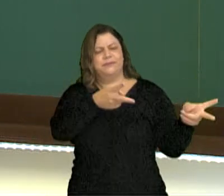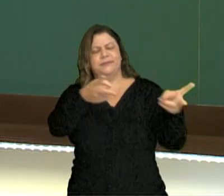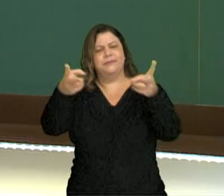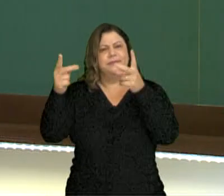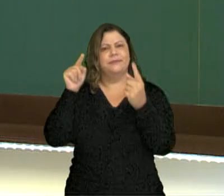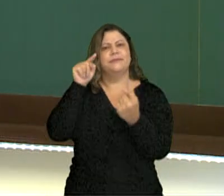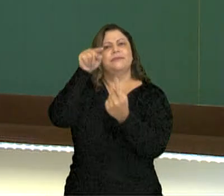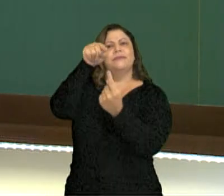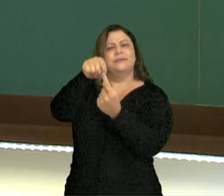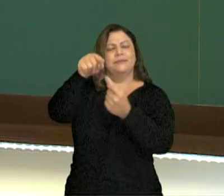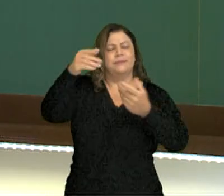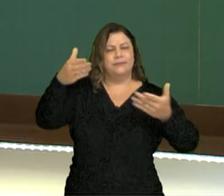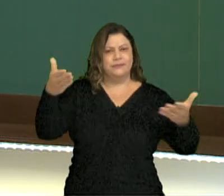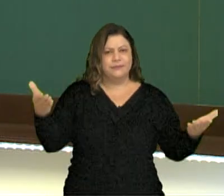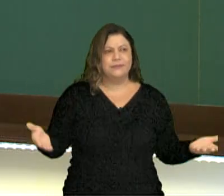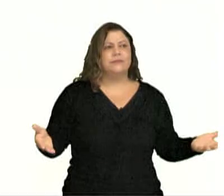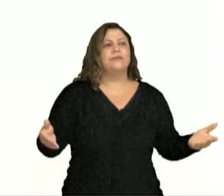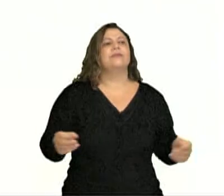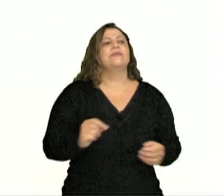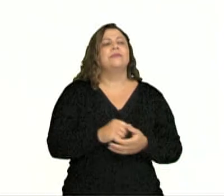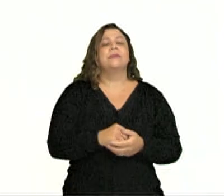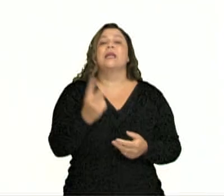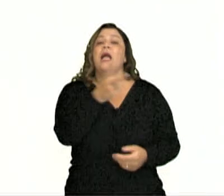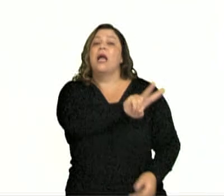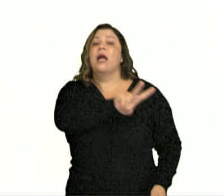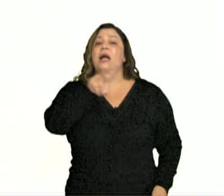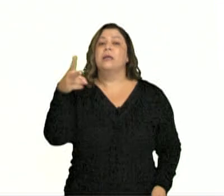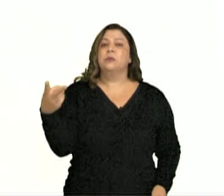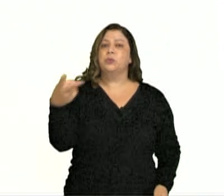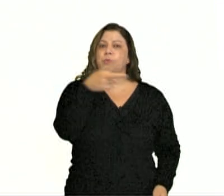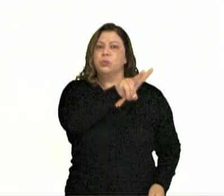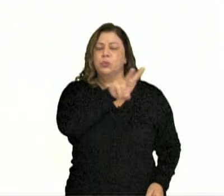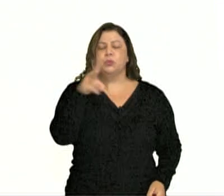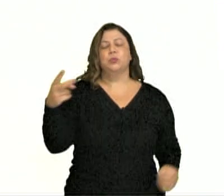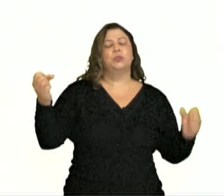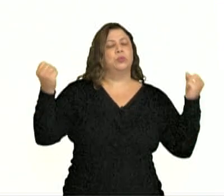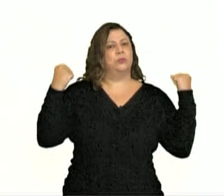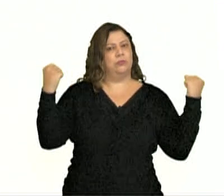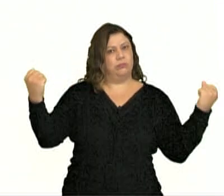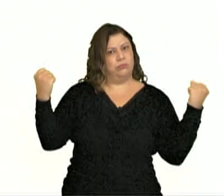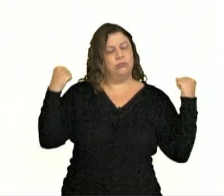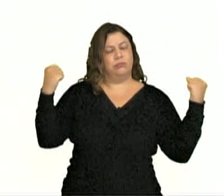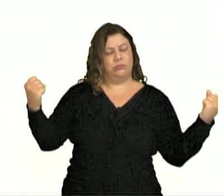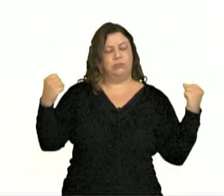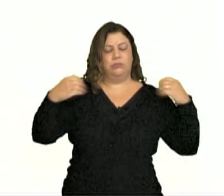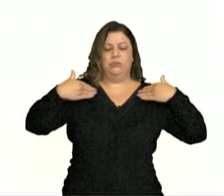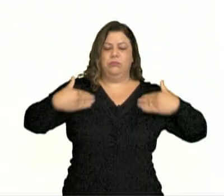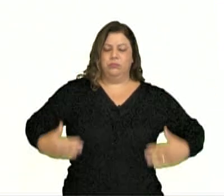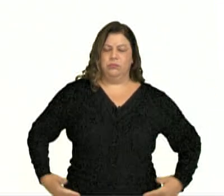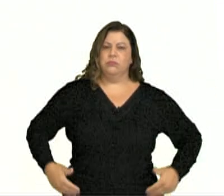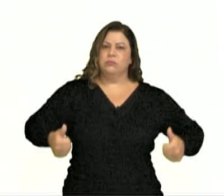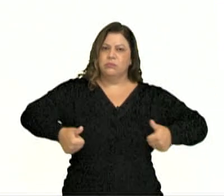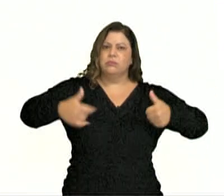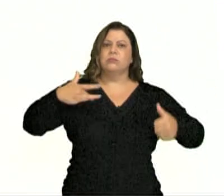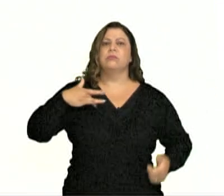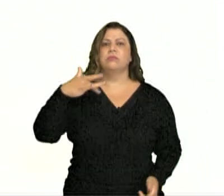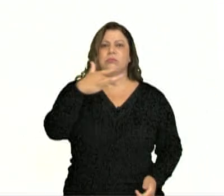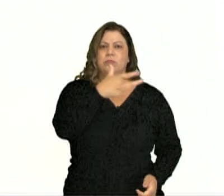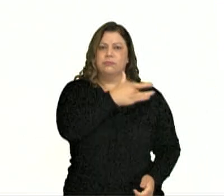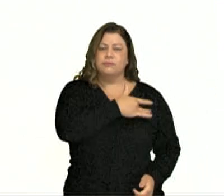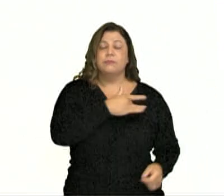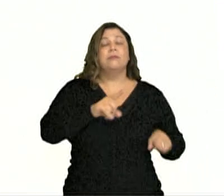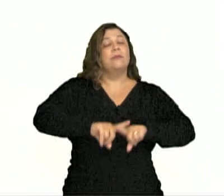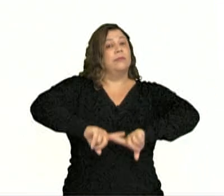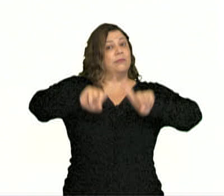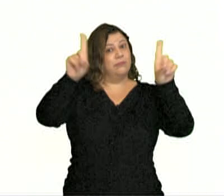bem isso. Então, ambas as ginásticas, elas prezam pela manutenção da boa forma e da saúde, porém, elas